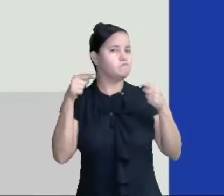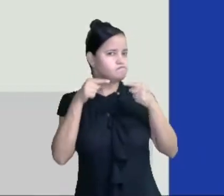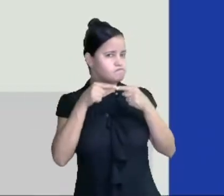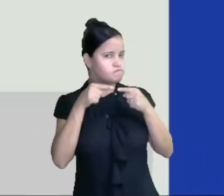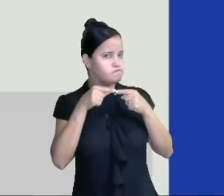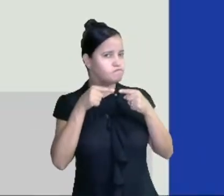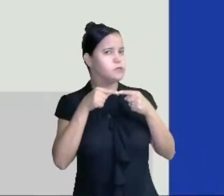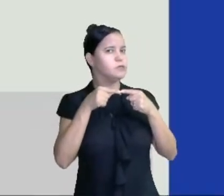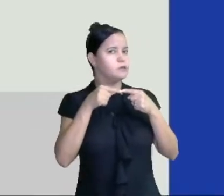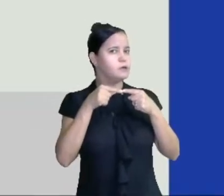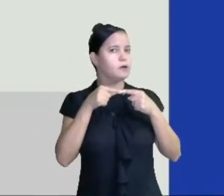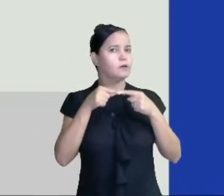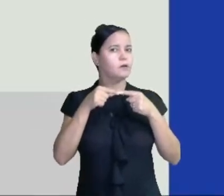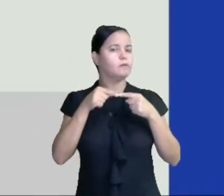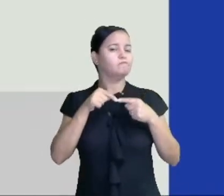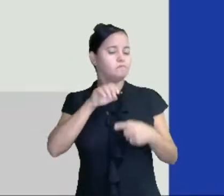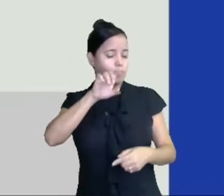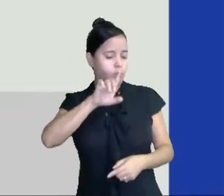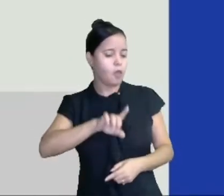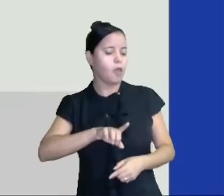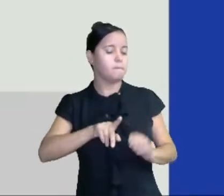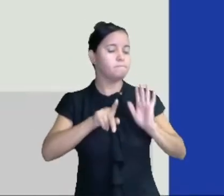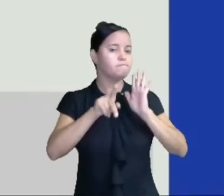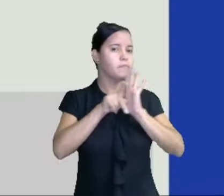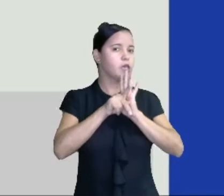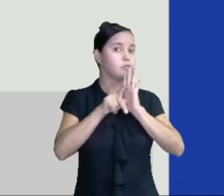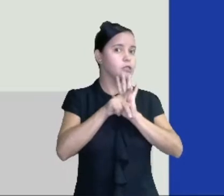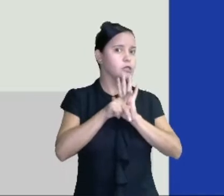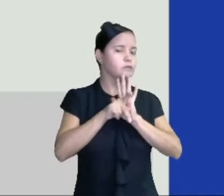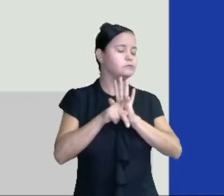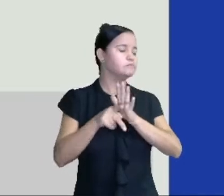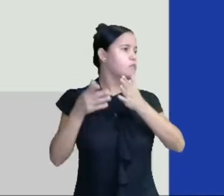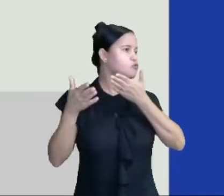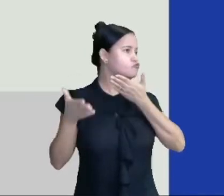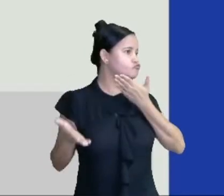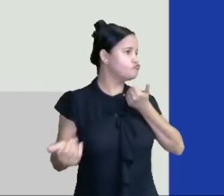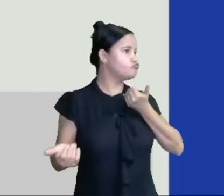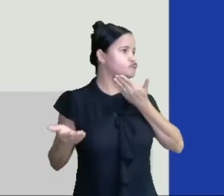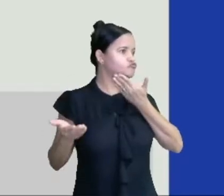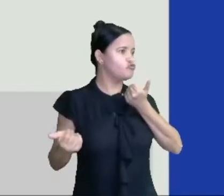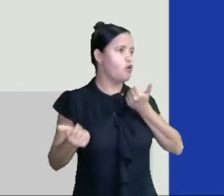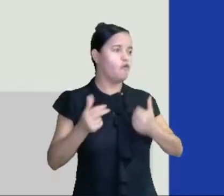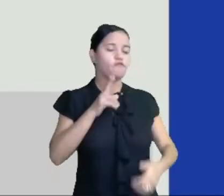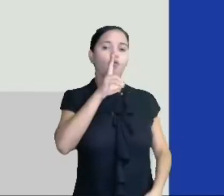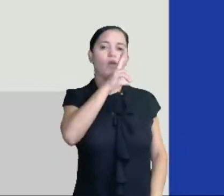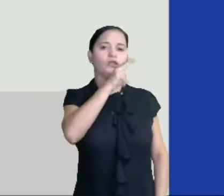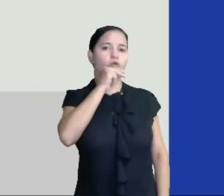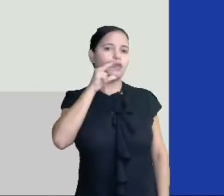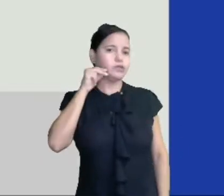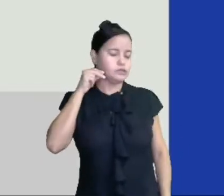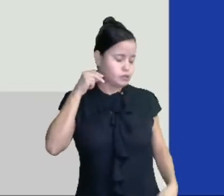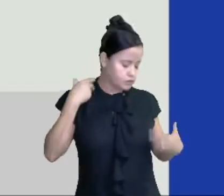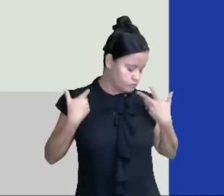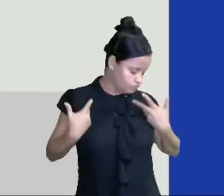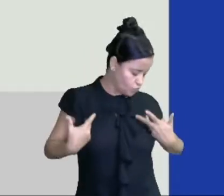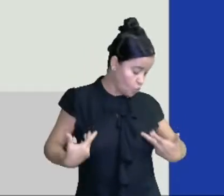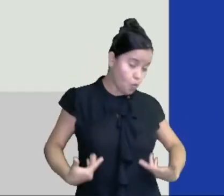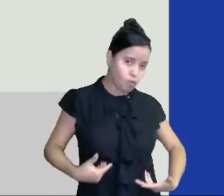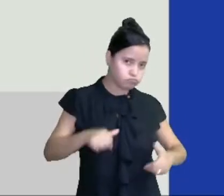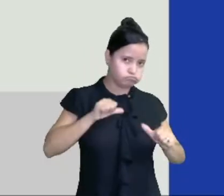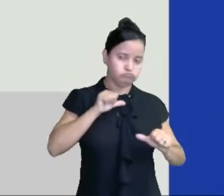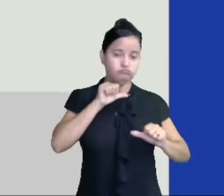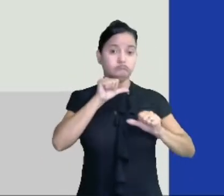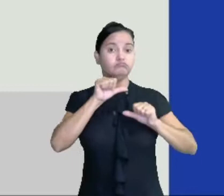possa reforçar esse saber. A puberdade faz parte da adolescência. É um período em que ocorrem mudanças no corpo